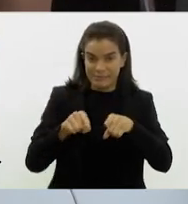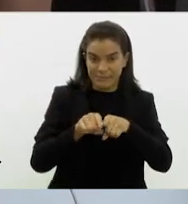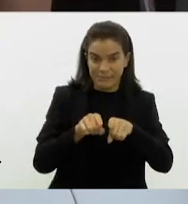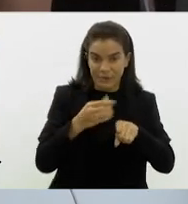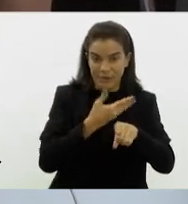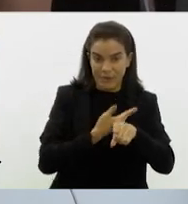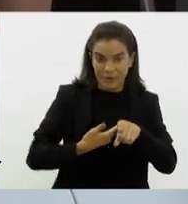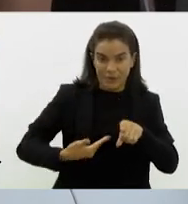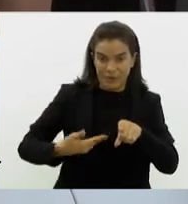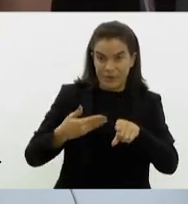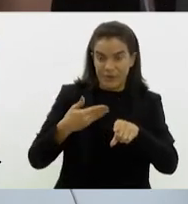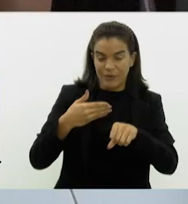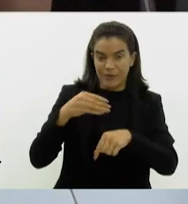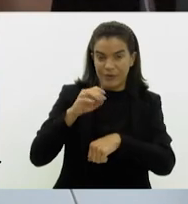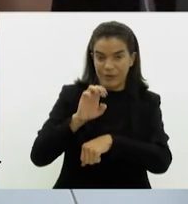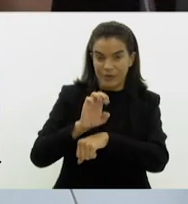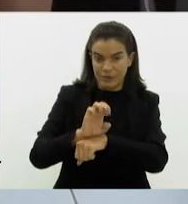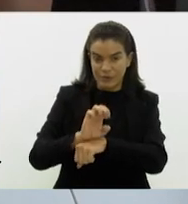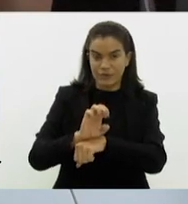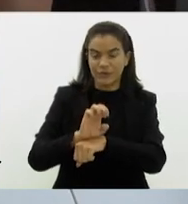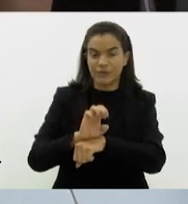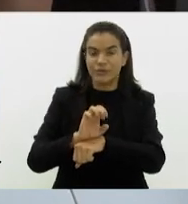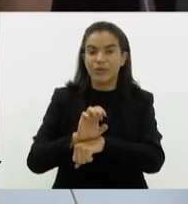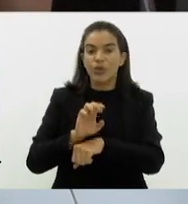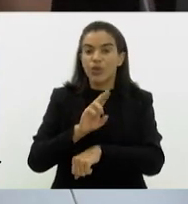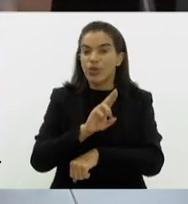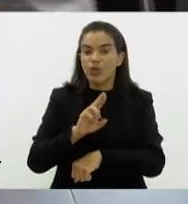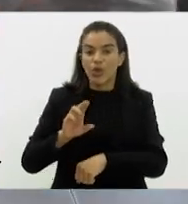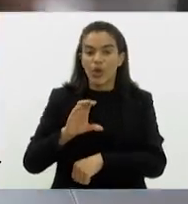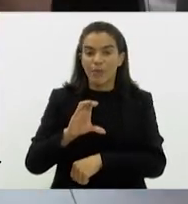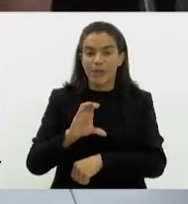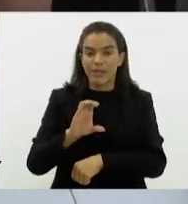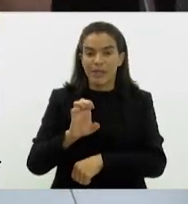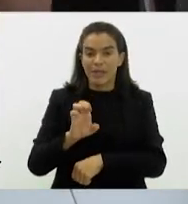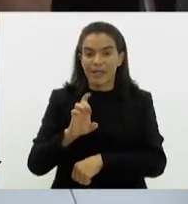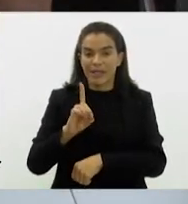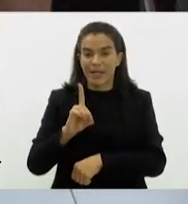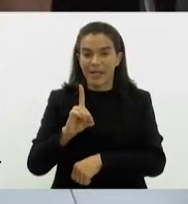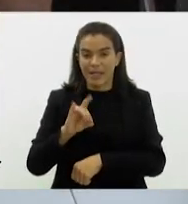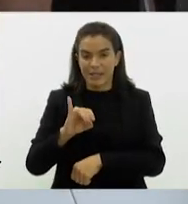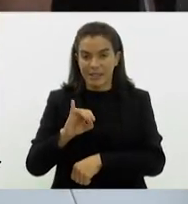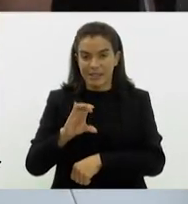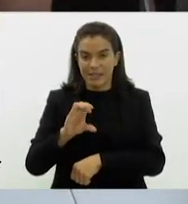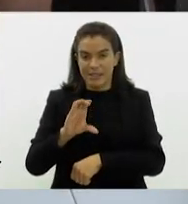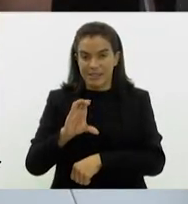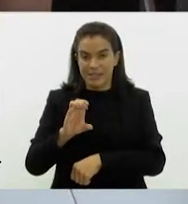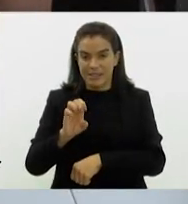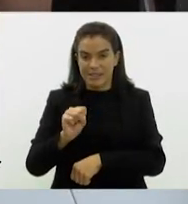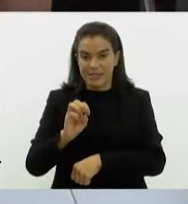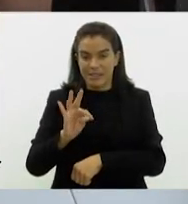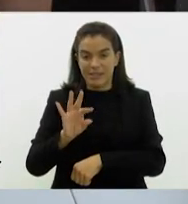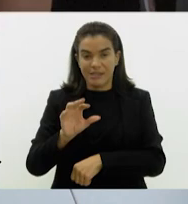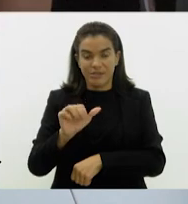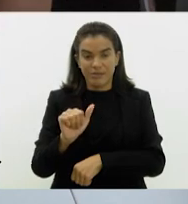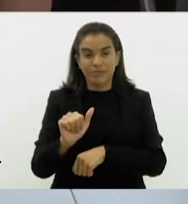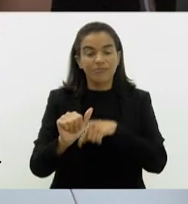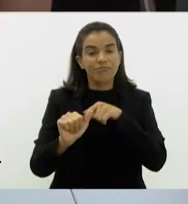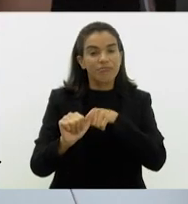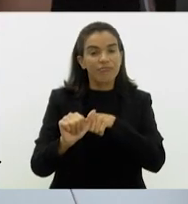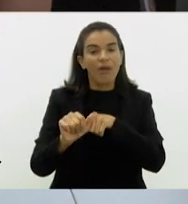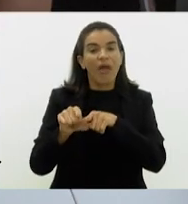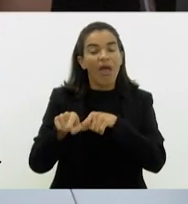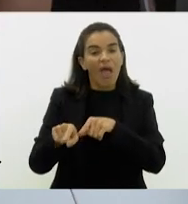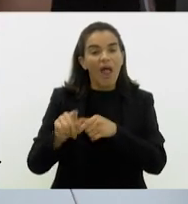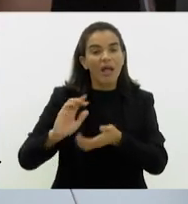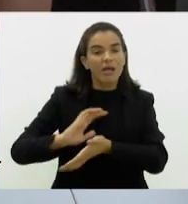governo federal, com o governo do Estado, chama-se Credisexta, que ainda pratica